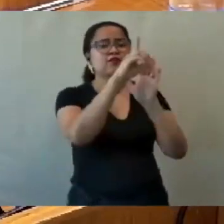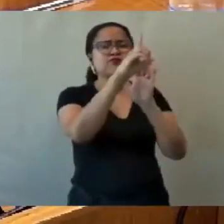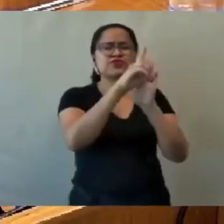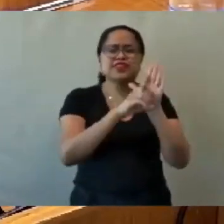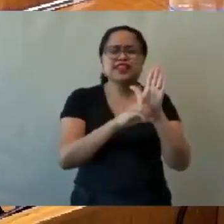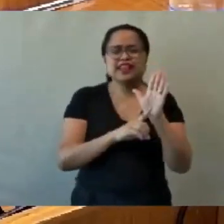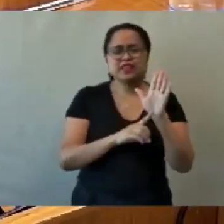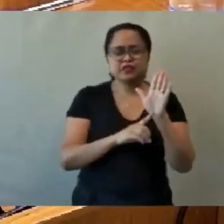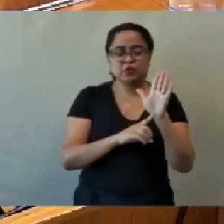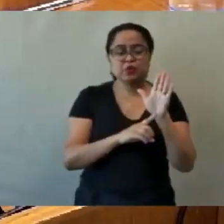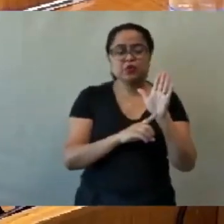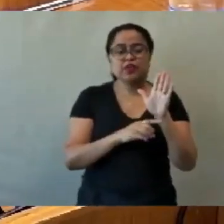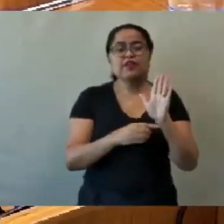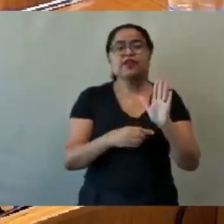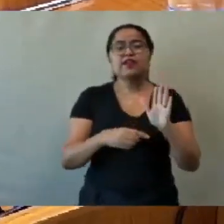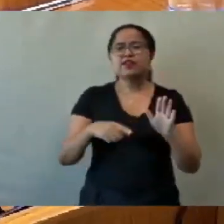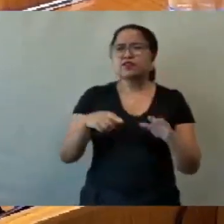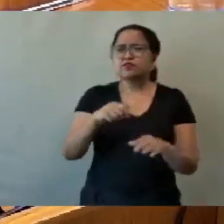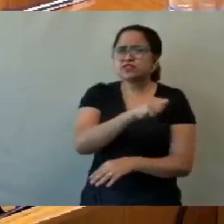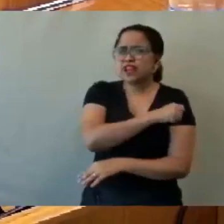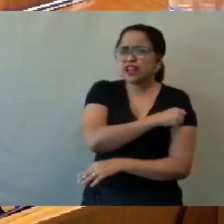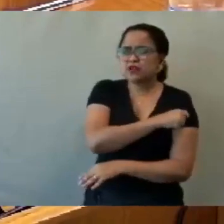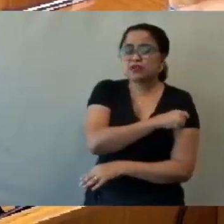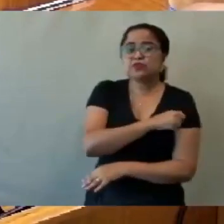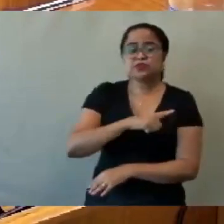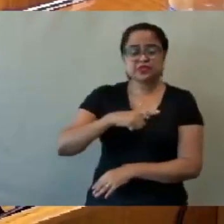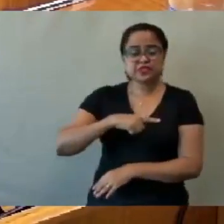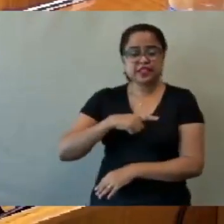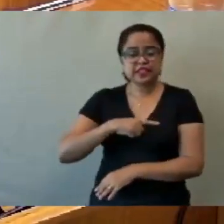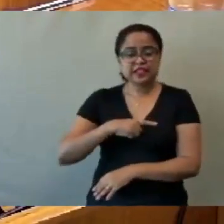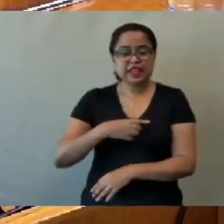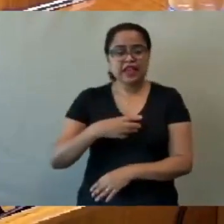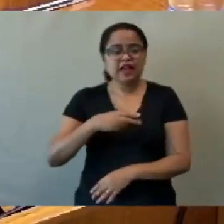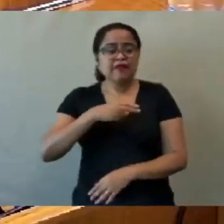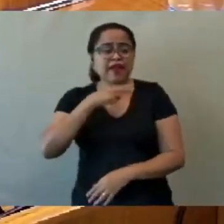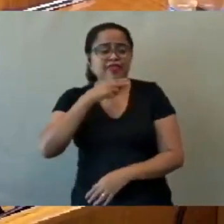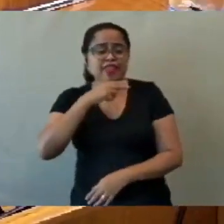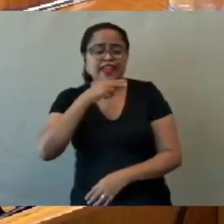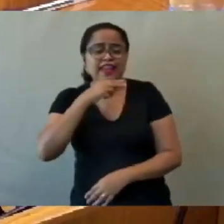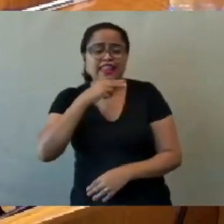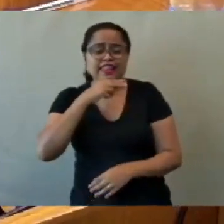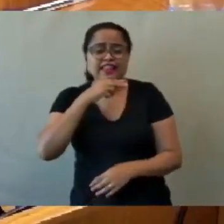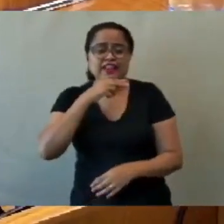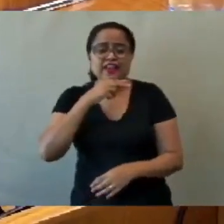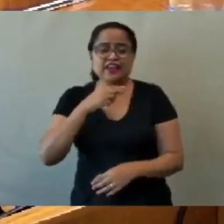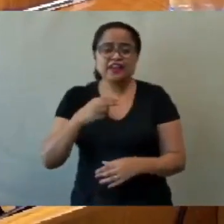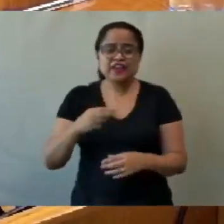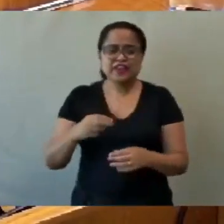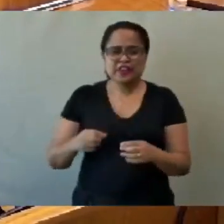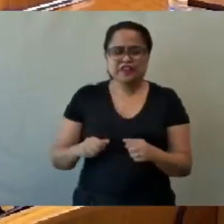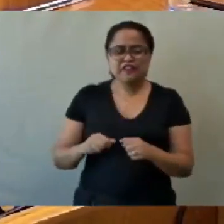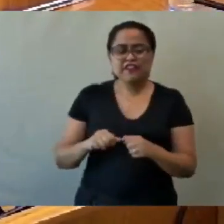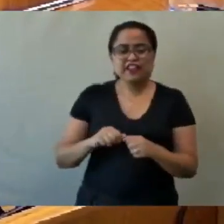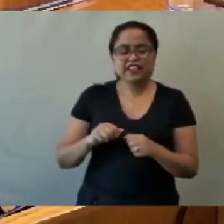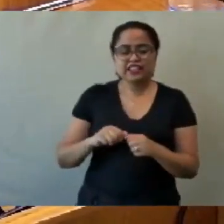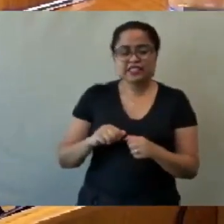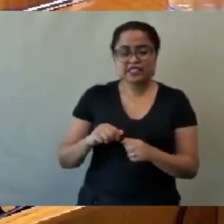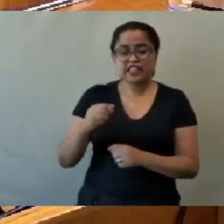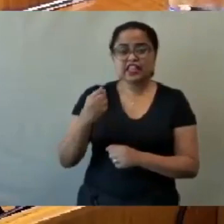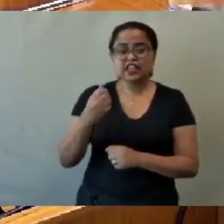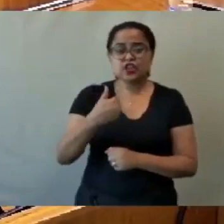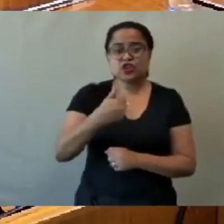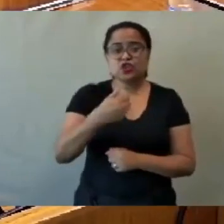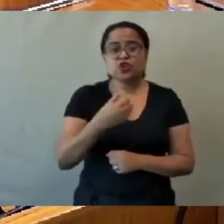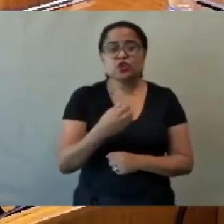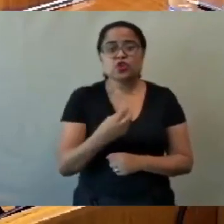esses alunos têm. A minha neta vai fazer 12 anos, ela não conseguiu nenhuma escola para ela matricular. É